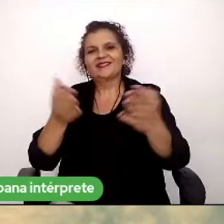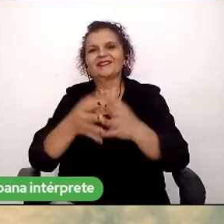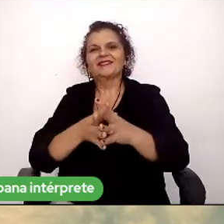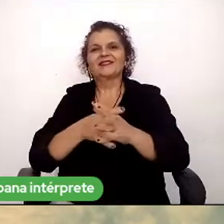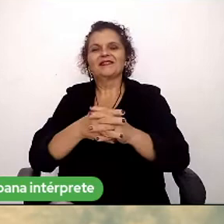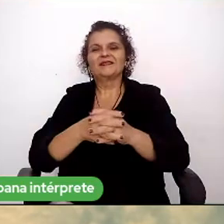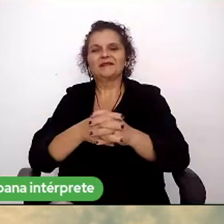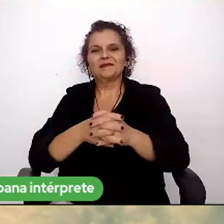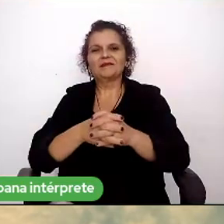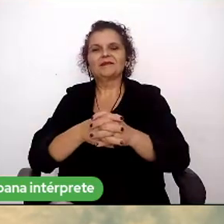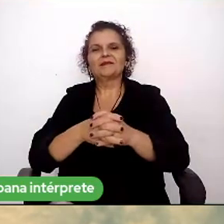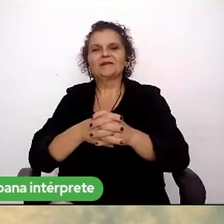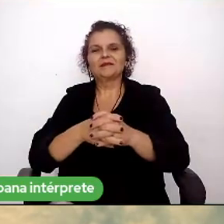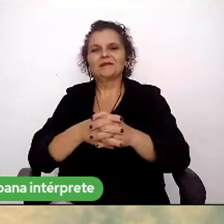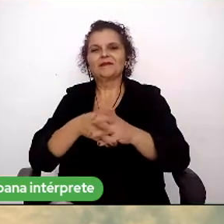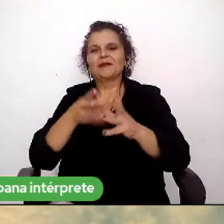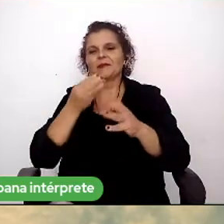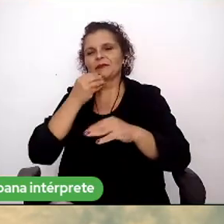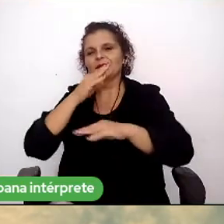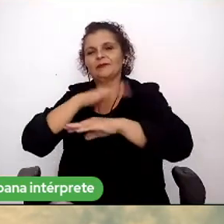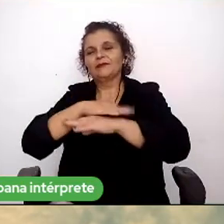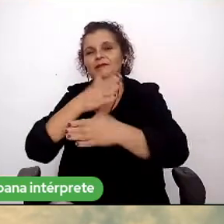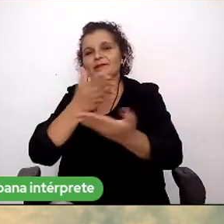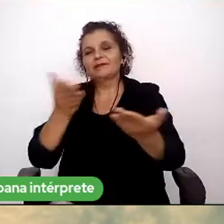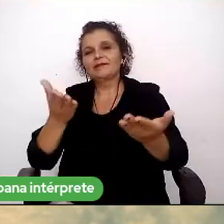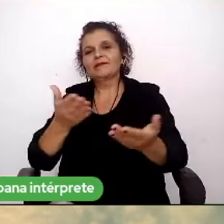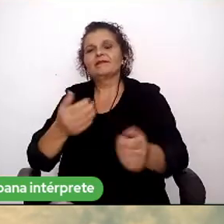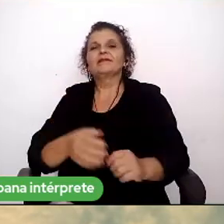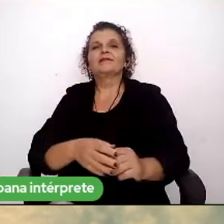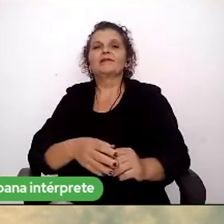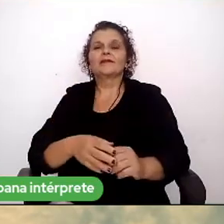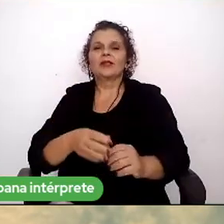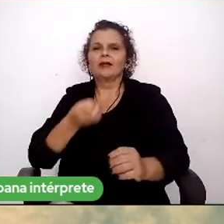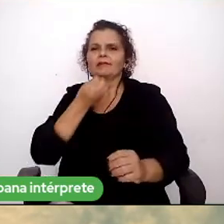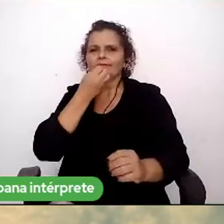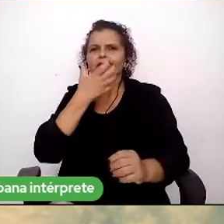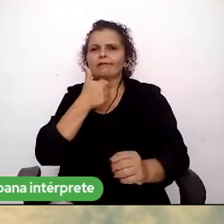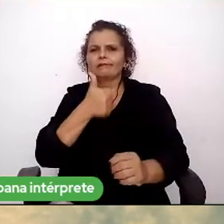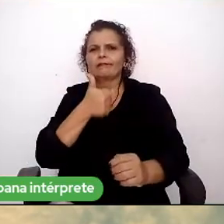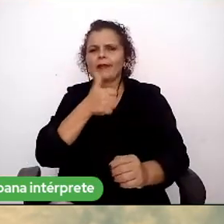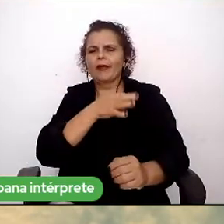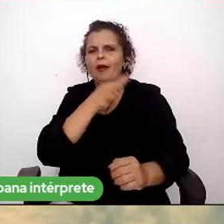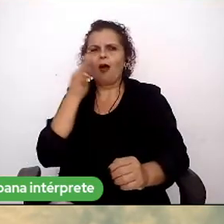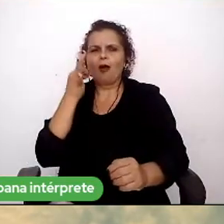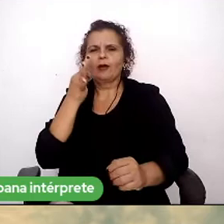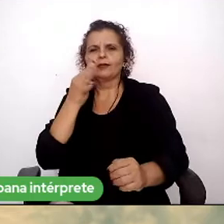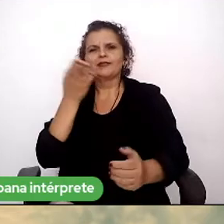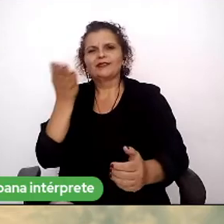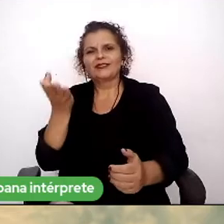Boa tarde, Gabi. Como é que você tá? Eu vou muito bem. E você? Tô tranquilo.